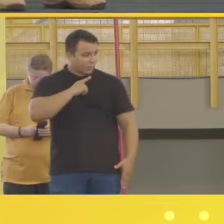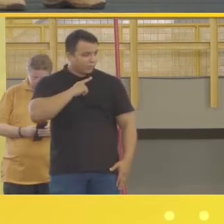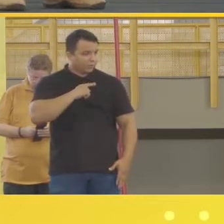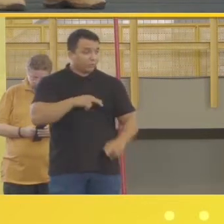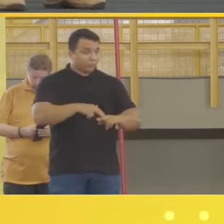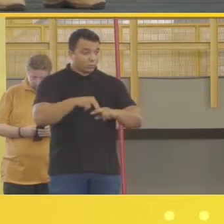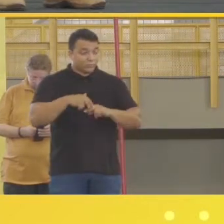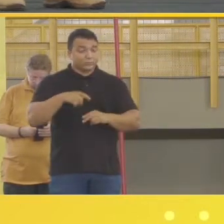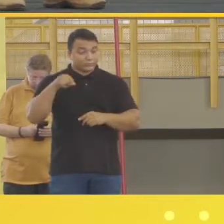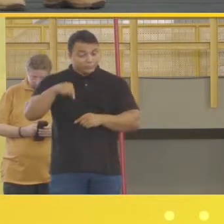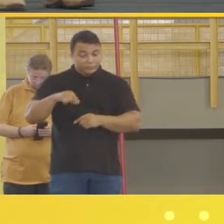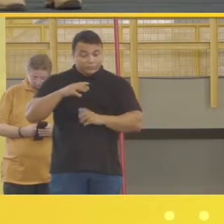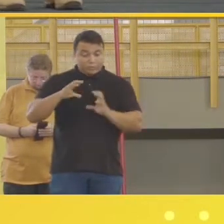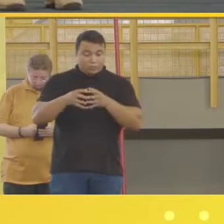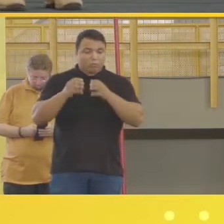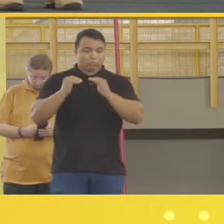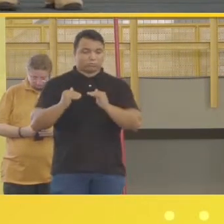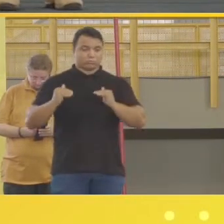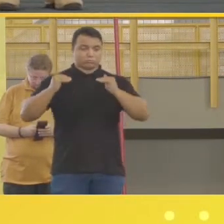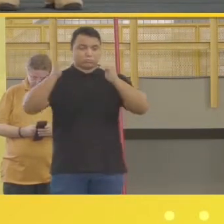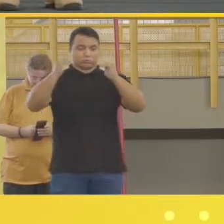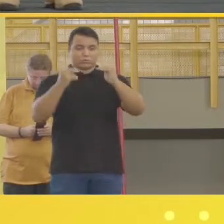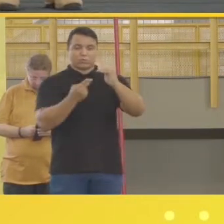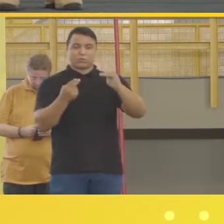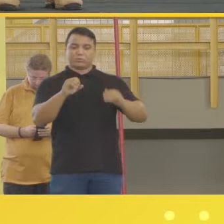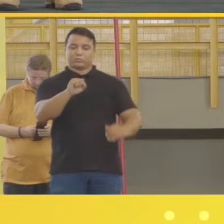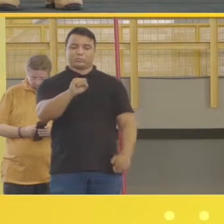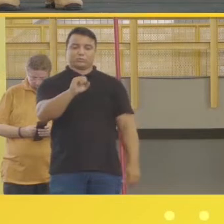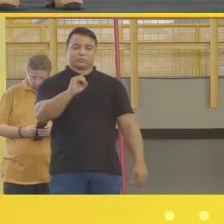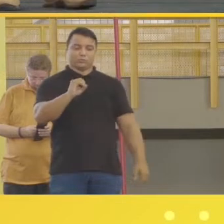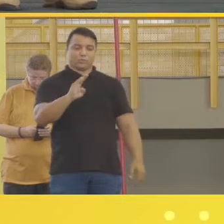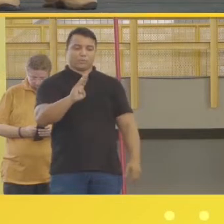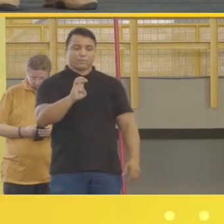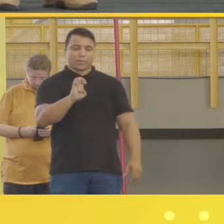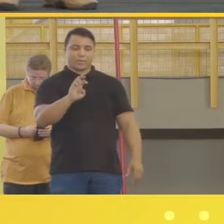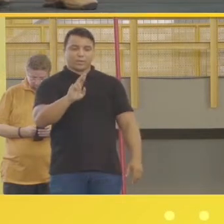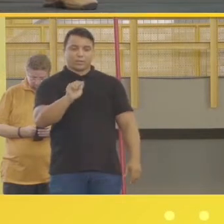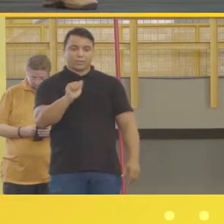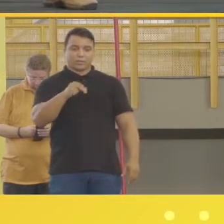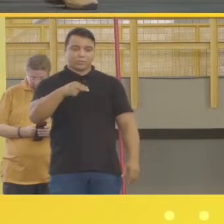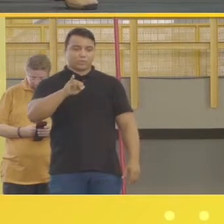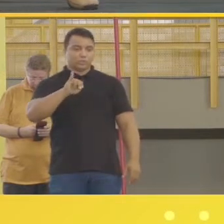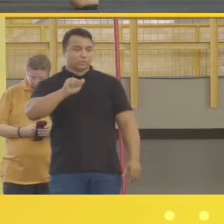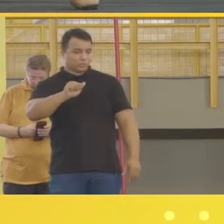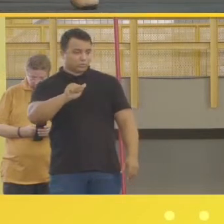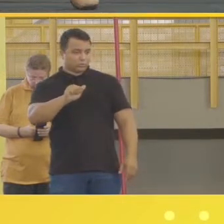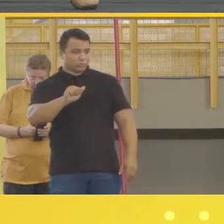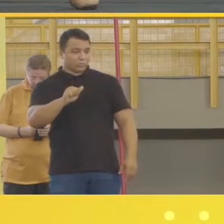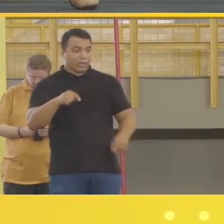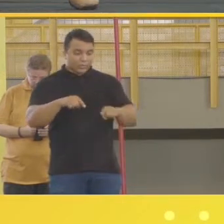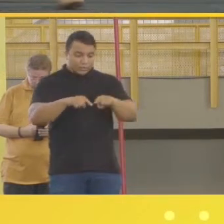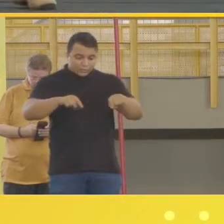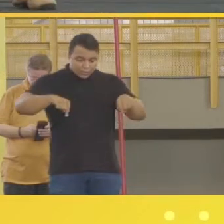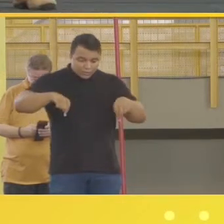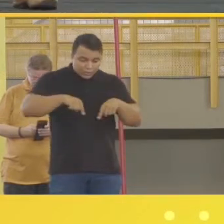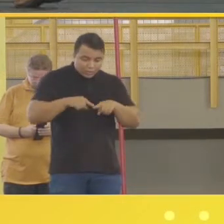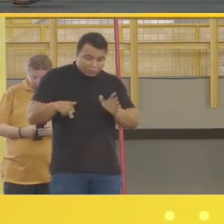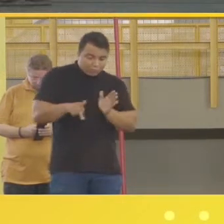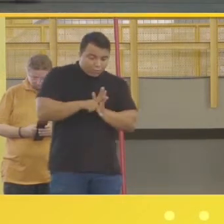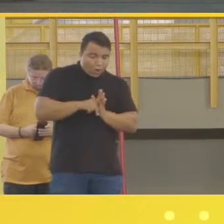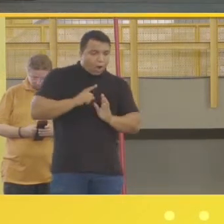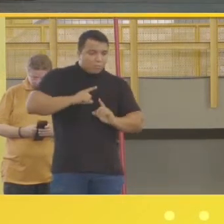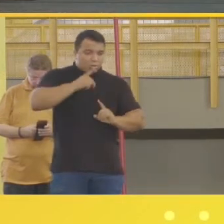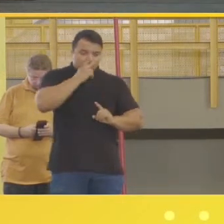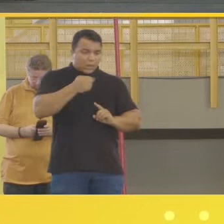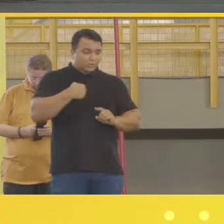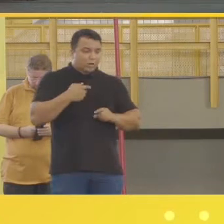dizer que nós temos uma soberania sobre o território. E esse território ele não pode ficar desprotegido. Falar